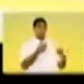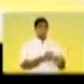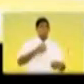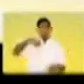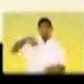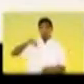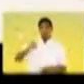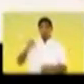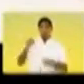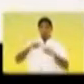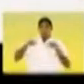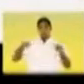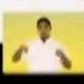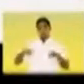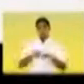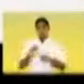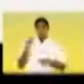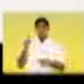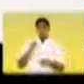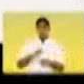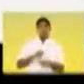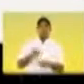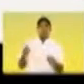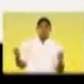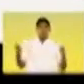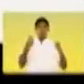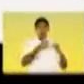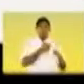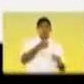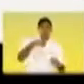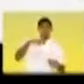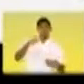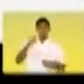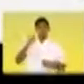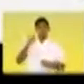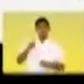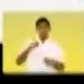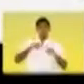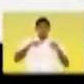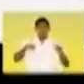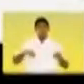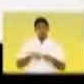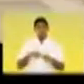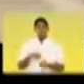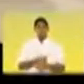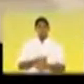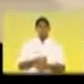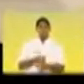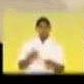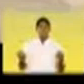área reduzida de 70 mil metros quadrados para menos de 10 mil metros quadrados